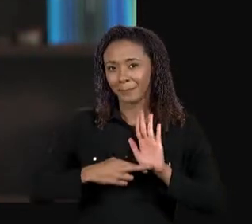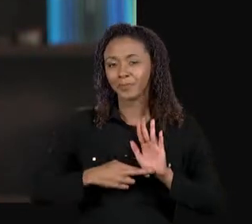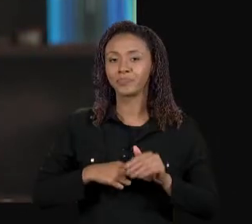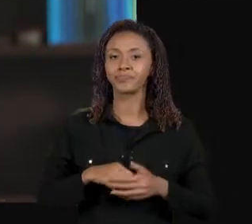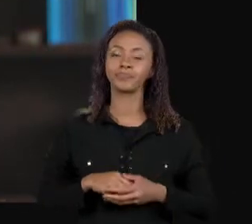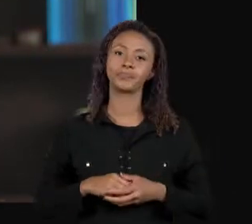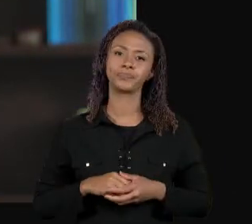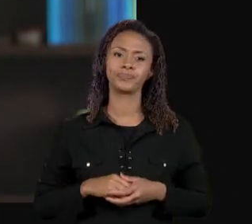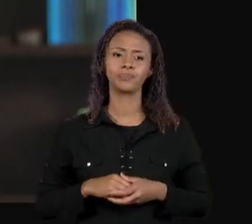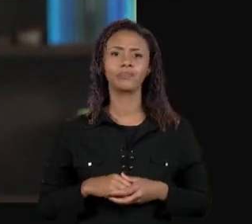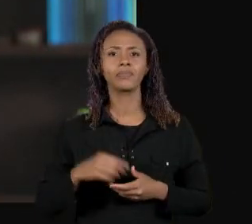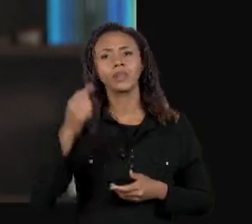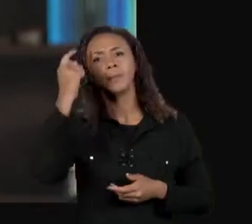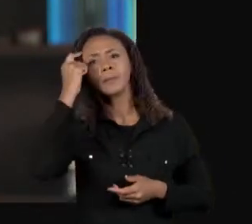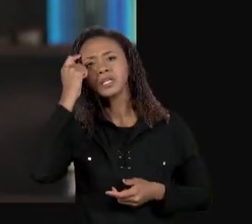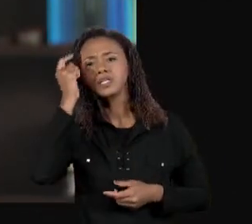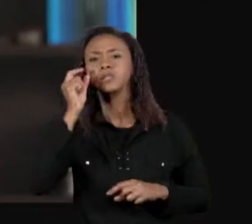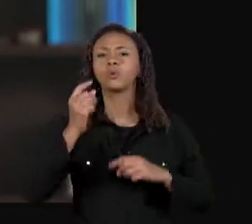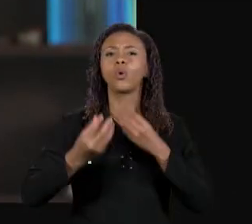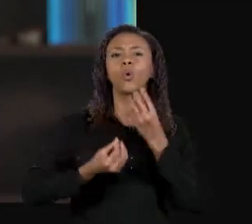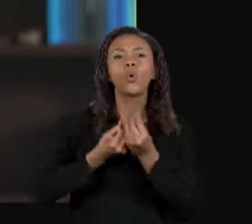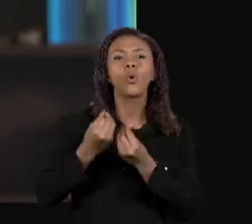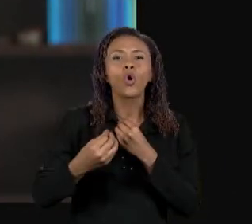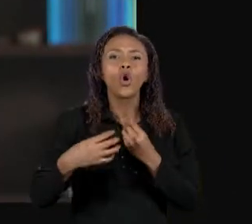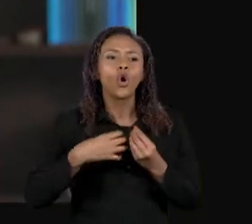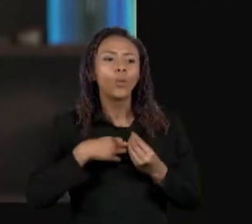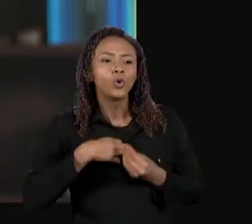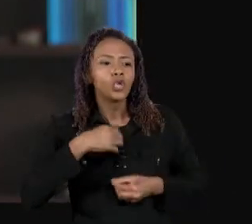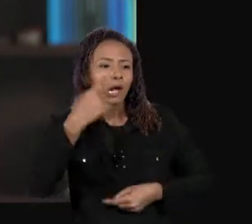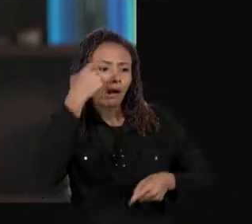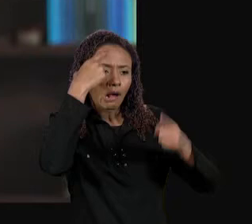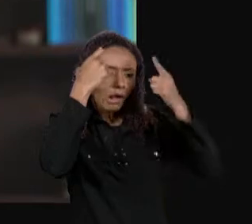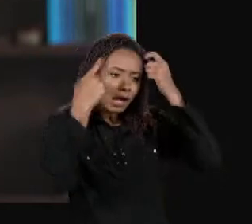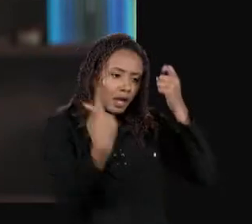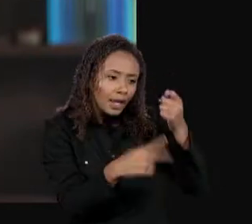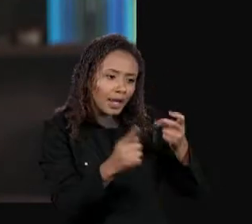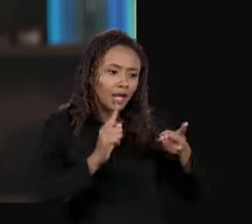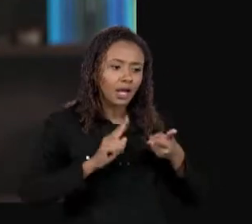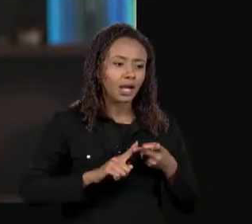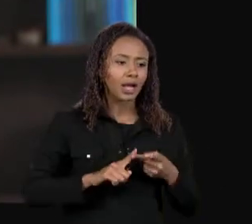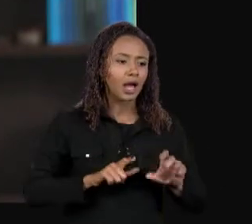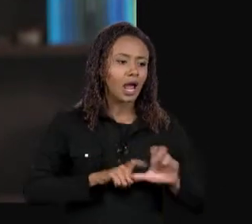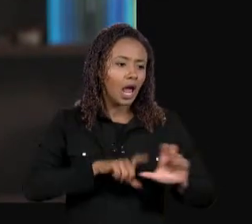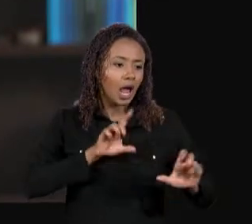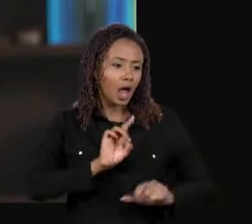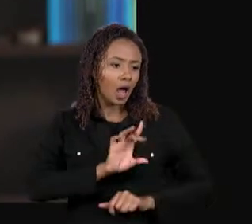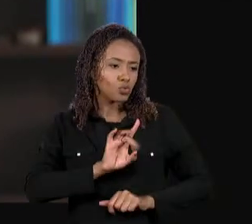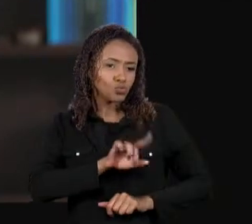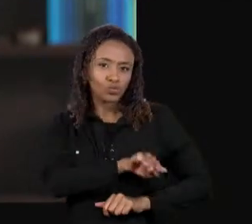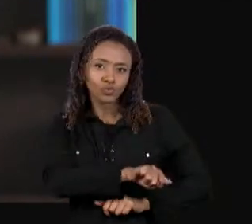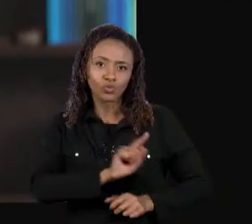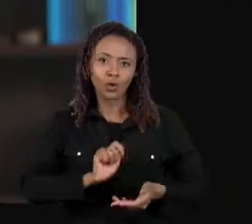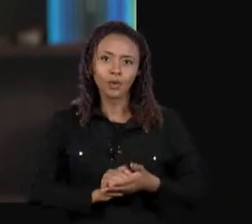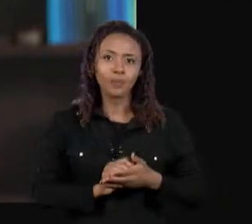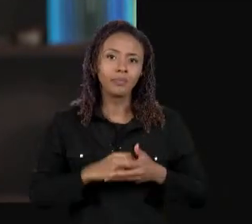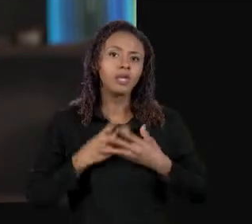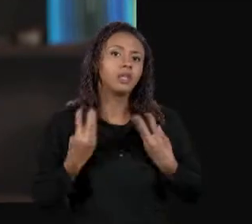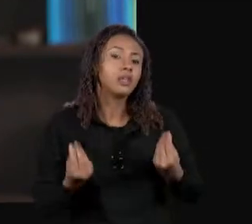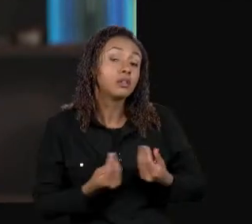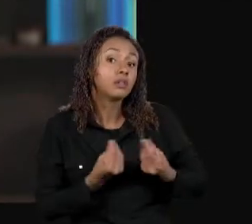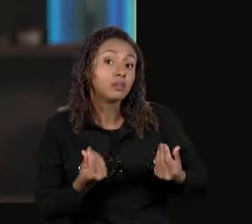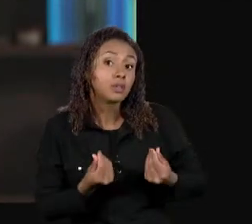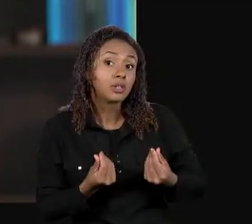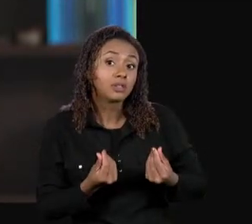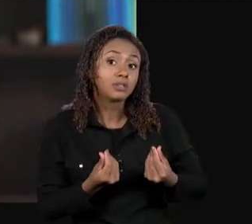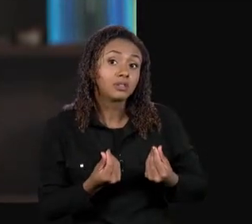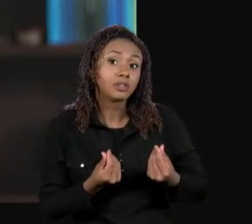estéticos da criação, né, da autonomia, quer dizer, da sensibilidade, isso tudo se traduz depois